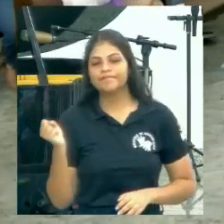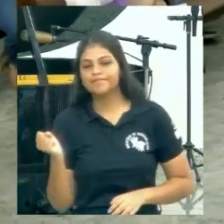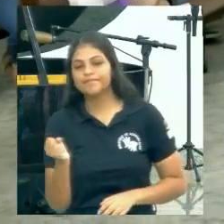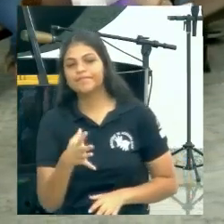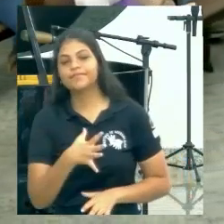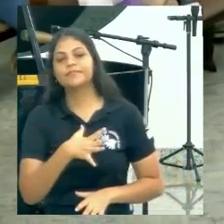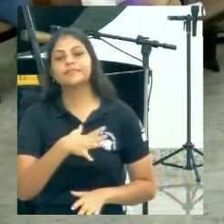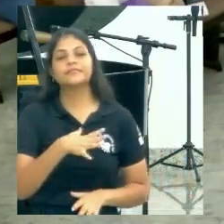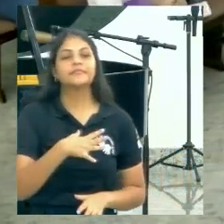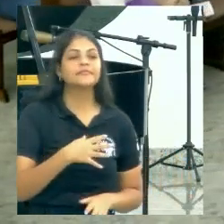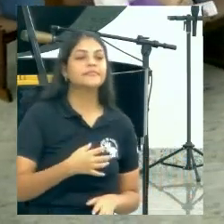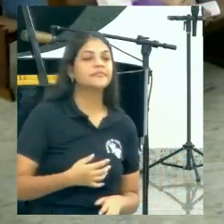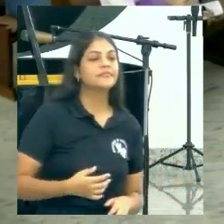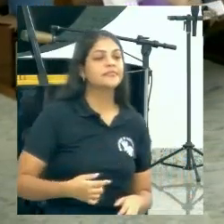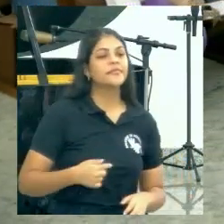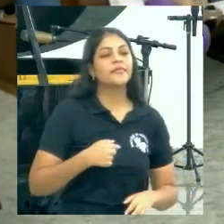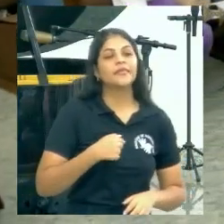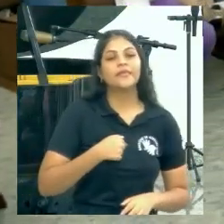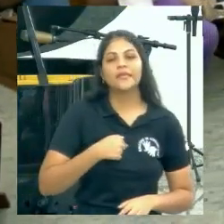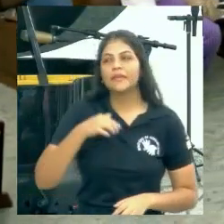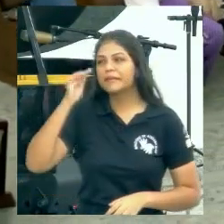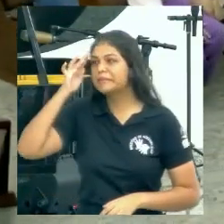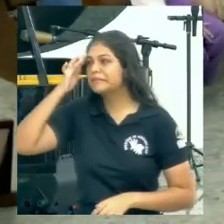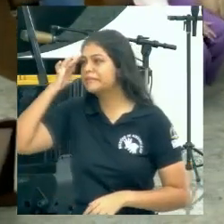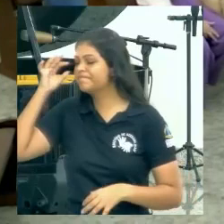Quando eu pensei que era o fim,